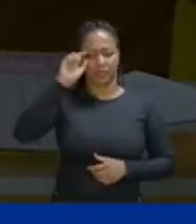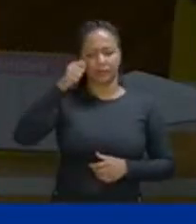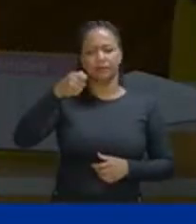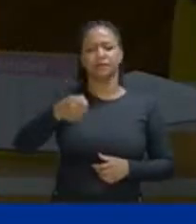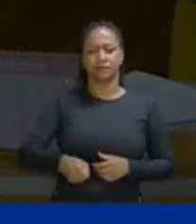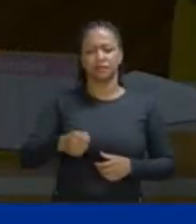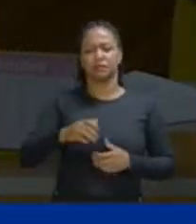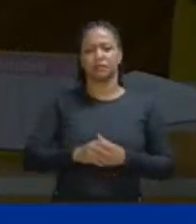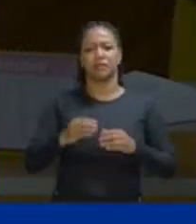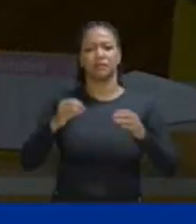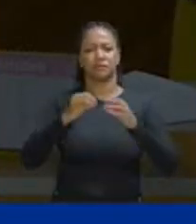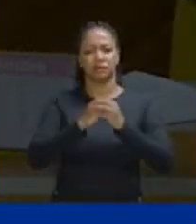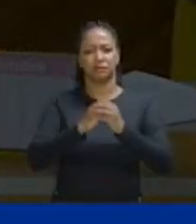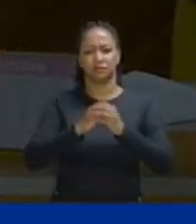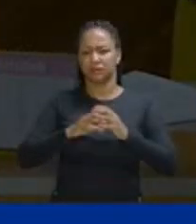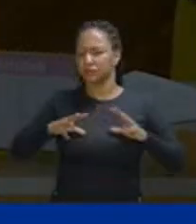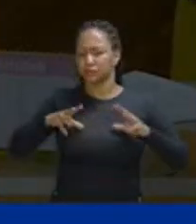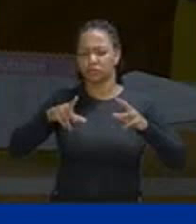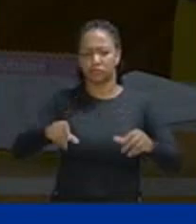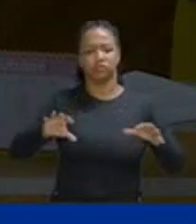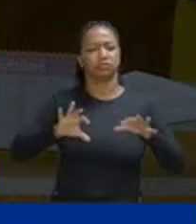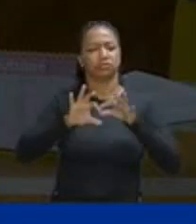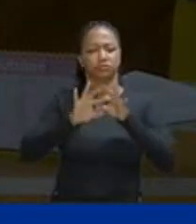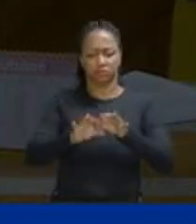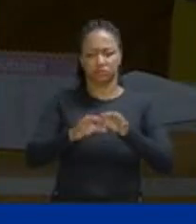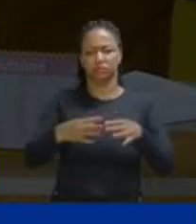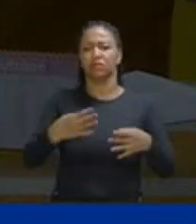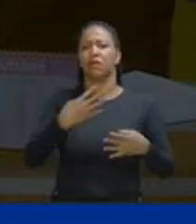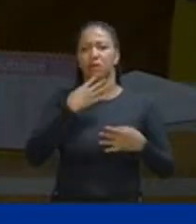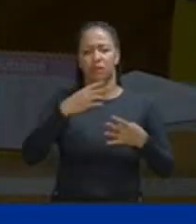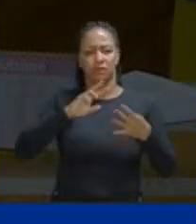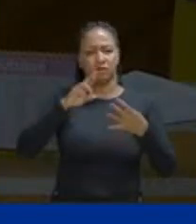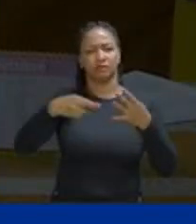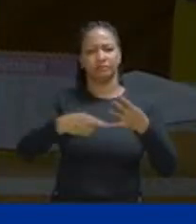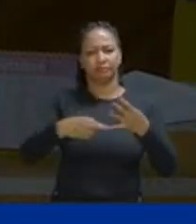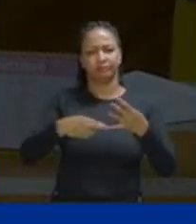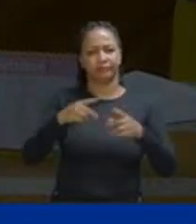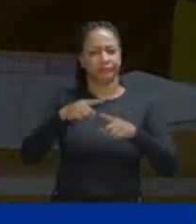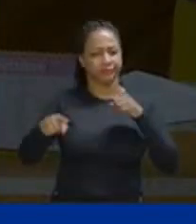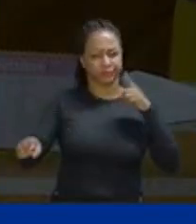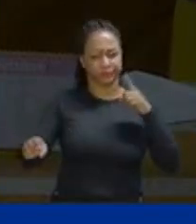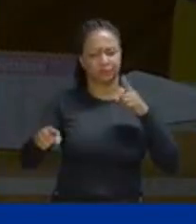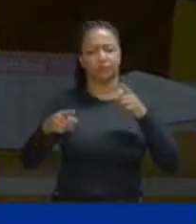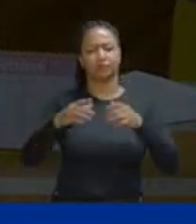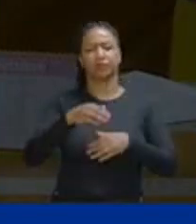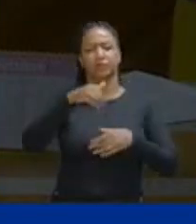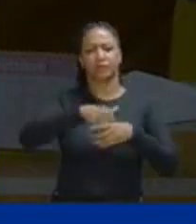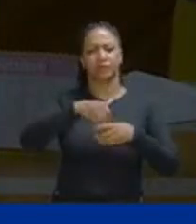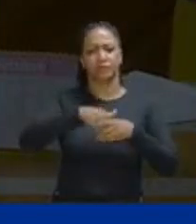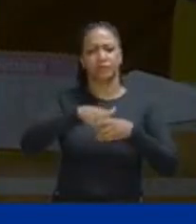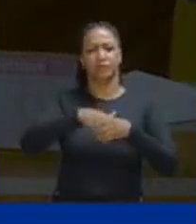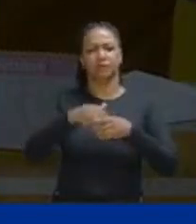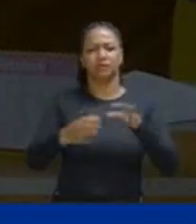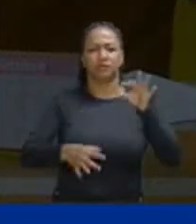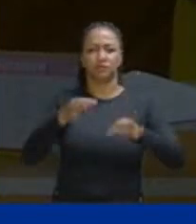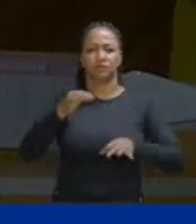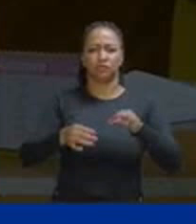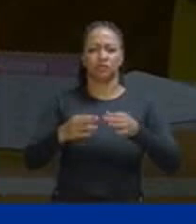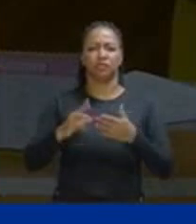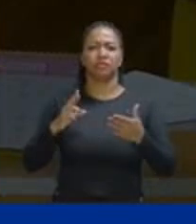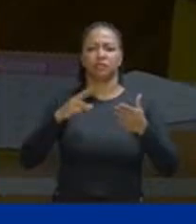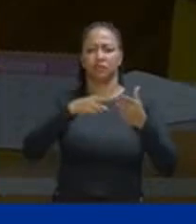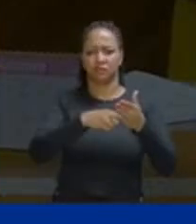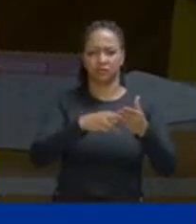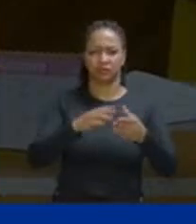Tribunal Regional Eleitoral do Amapá, por unanimidade, conheceu dos recursos e, no mérito, por maioria, negou-lhes provimento dos termos de voto proferido pelo juiz